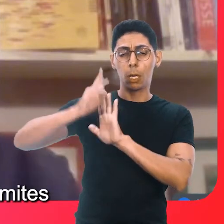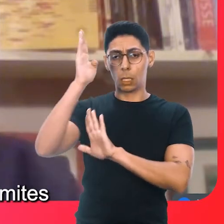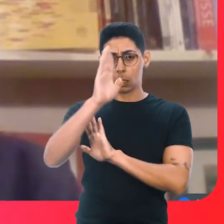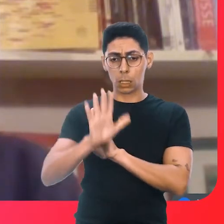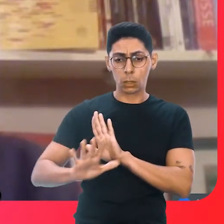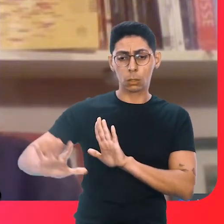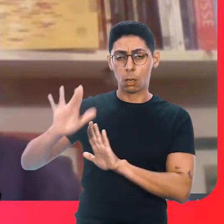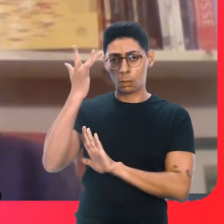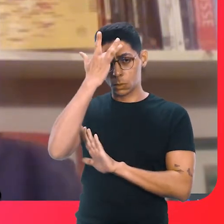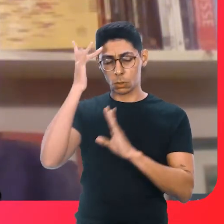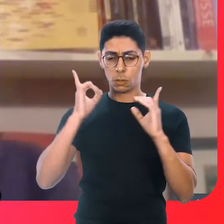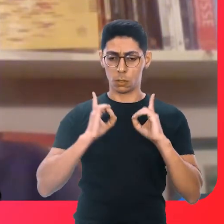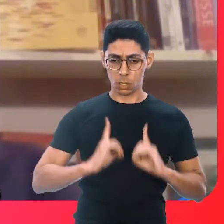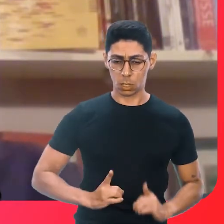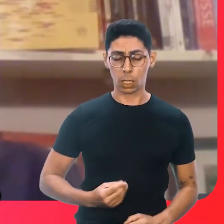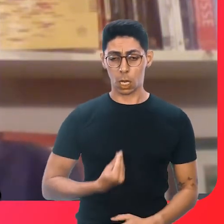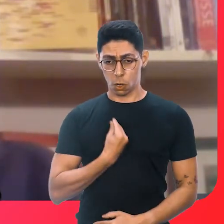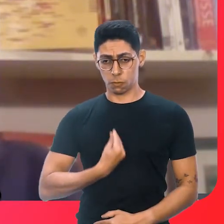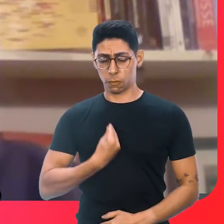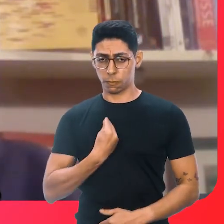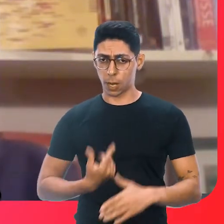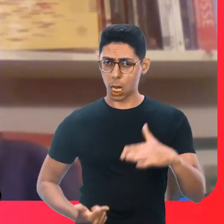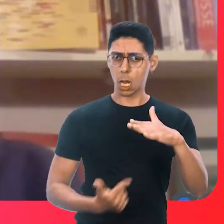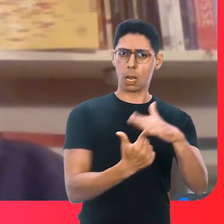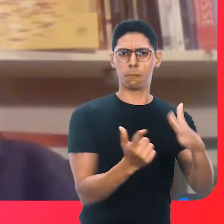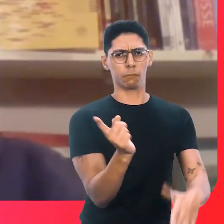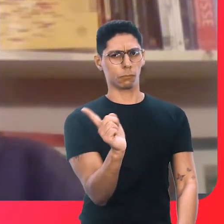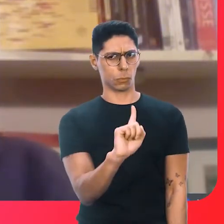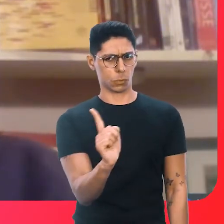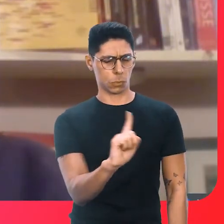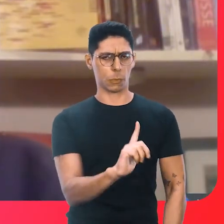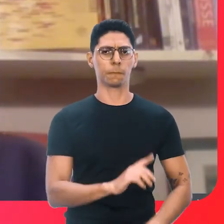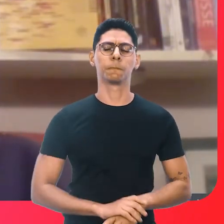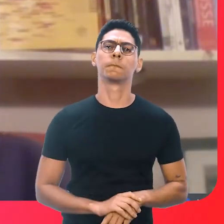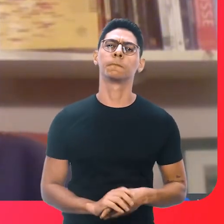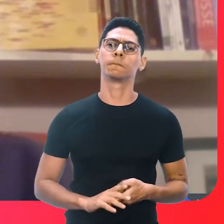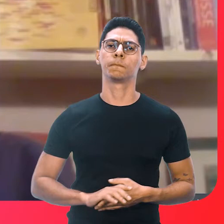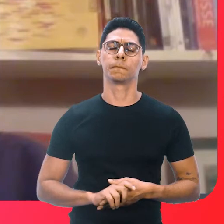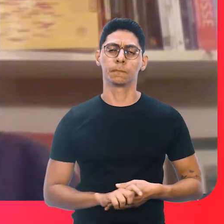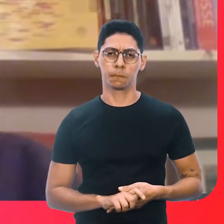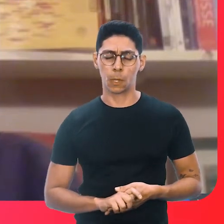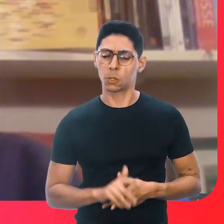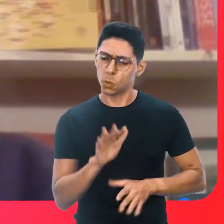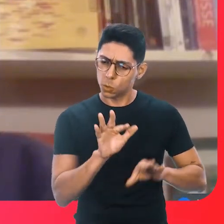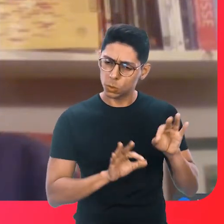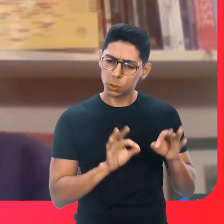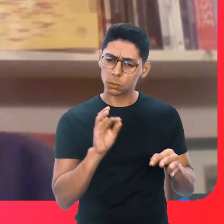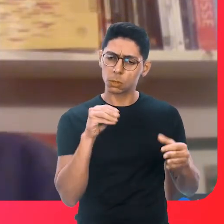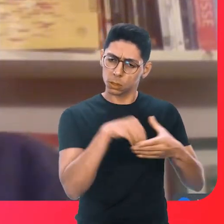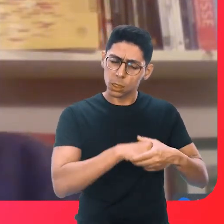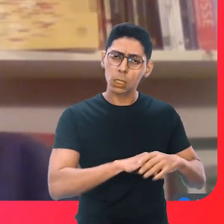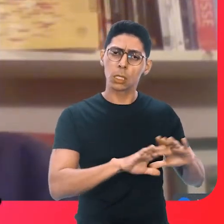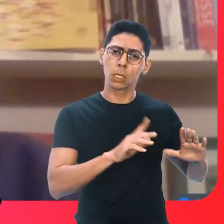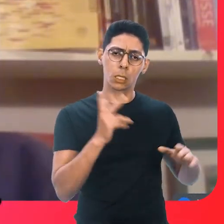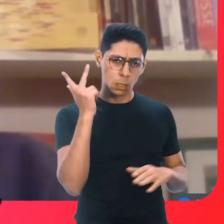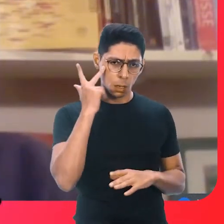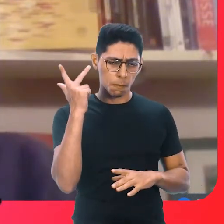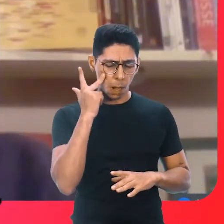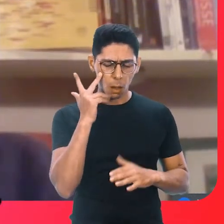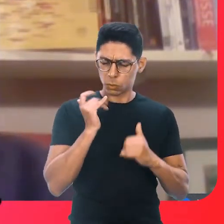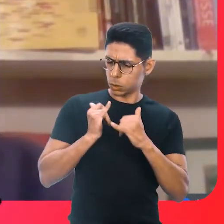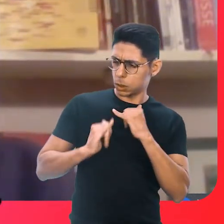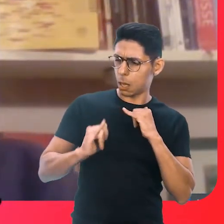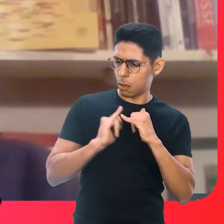Sem Limite. Uhum. E nós trouxemos aqui para São Paulo e implementamos de maneira